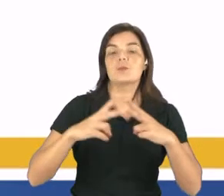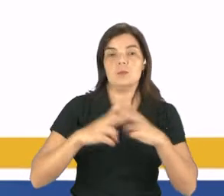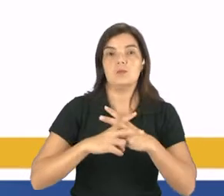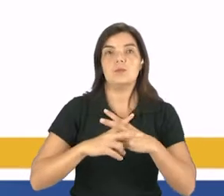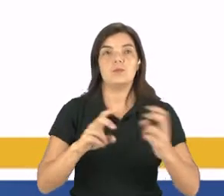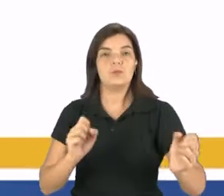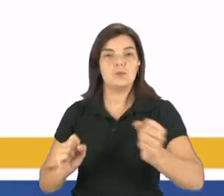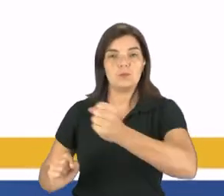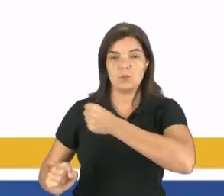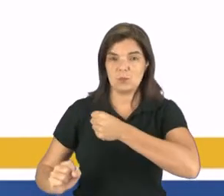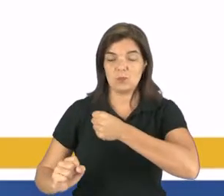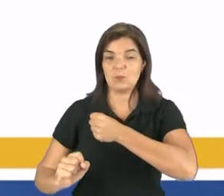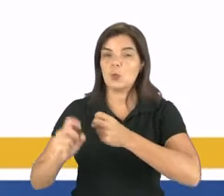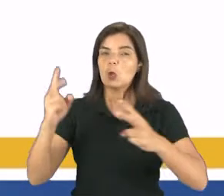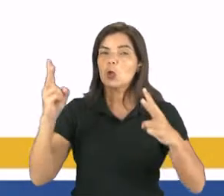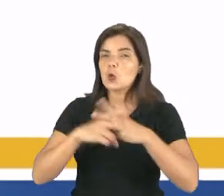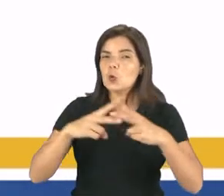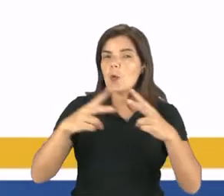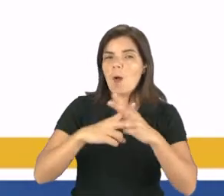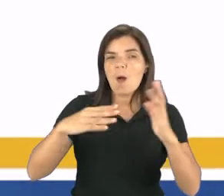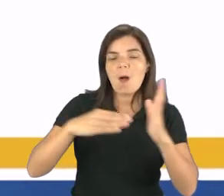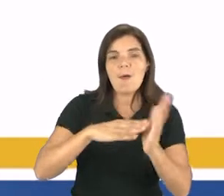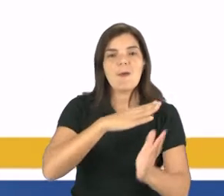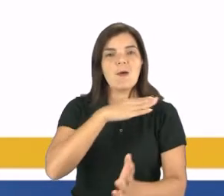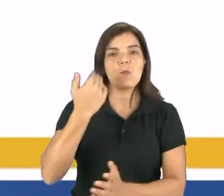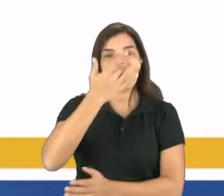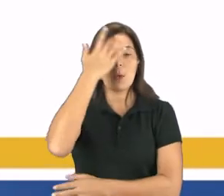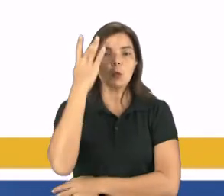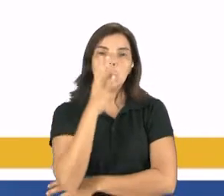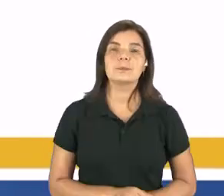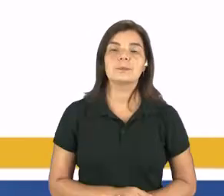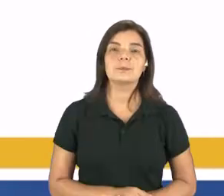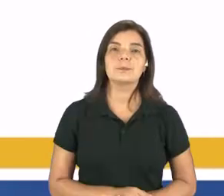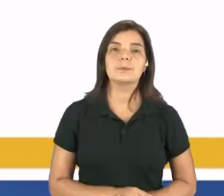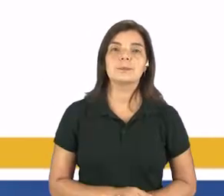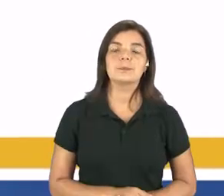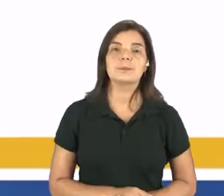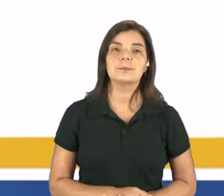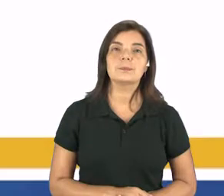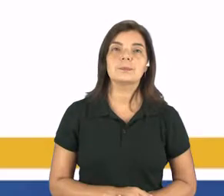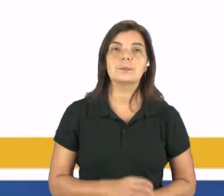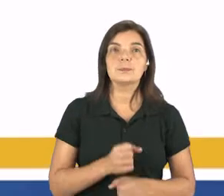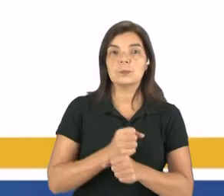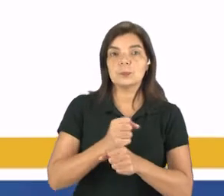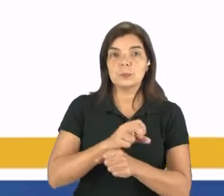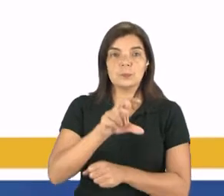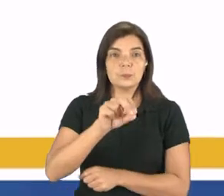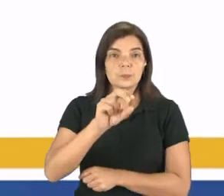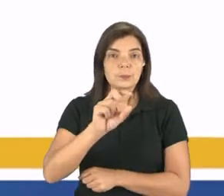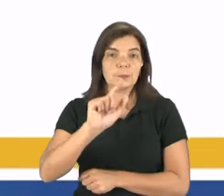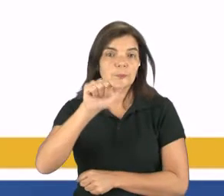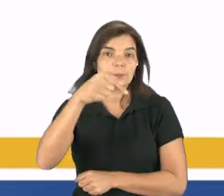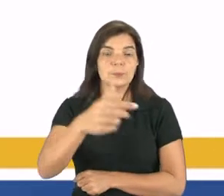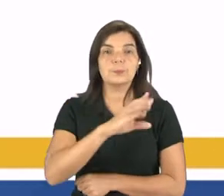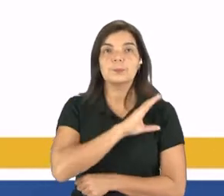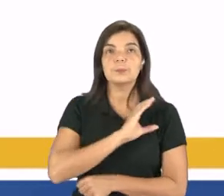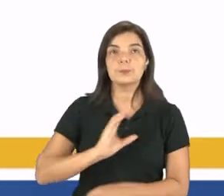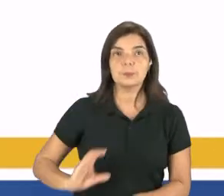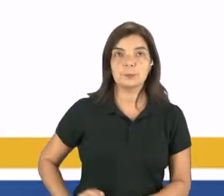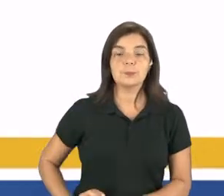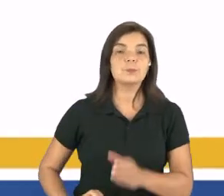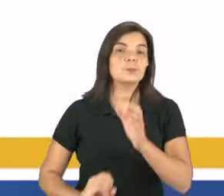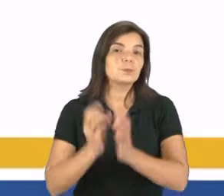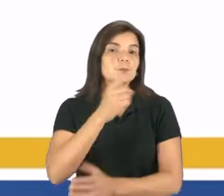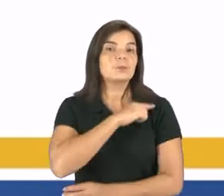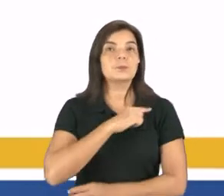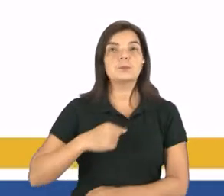que lutaram até a morte para entreter o público. No ano 500 d.C., é criado na